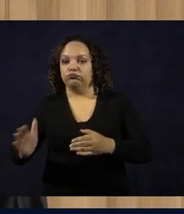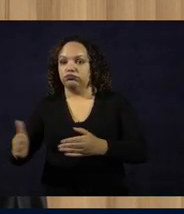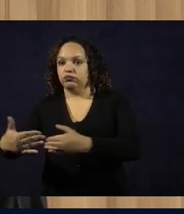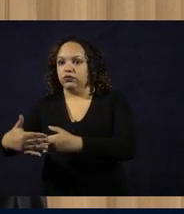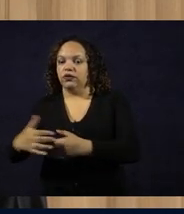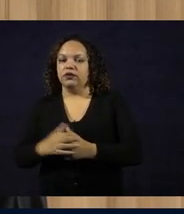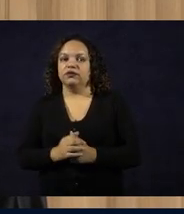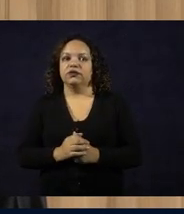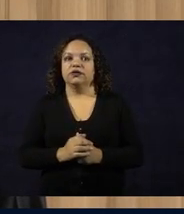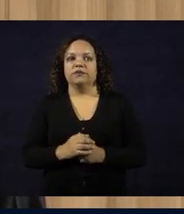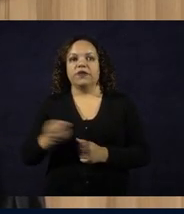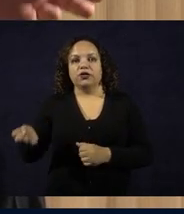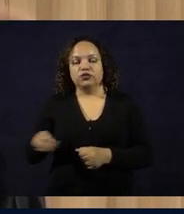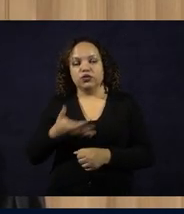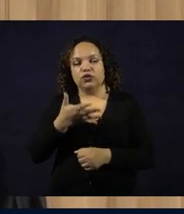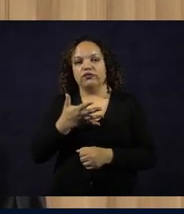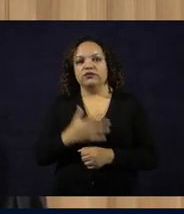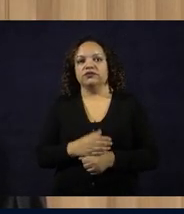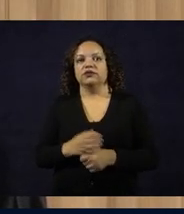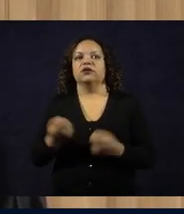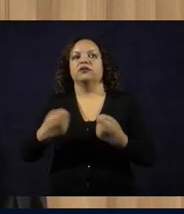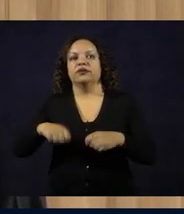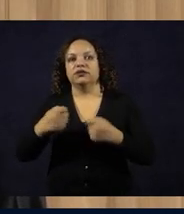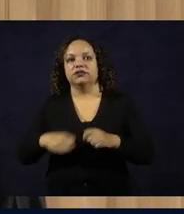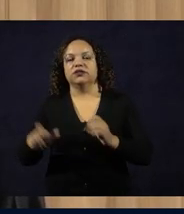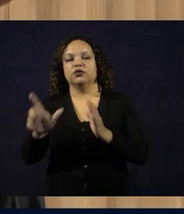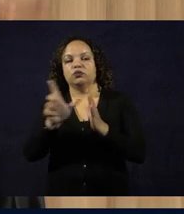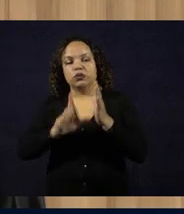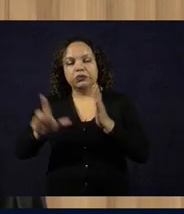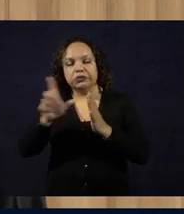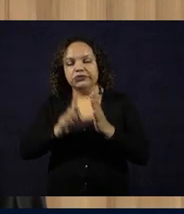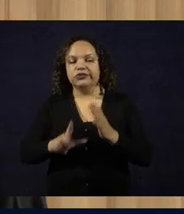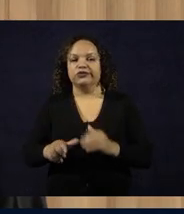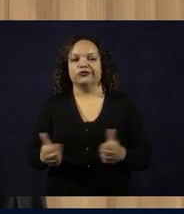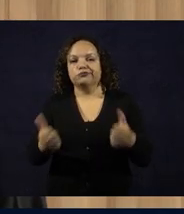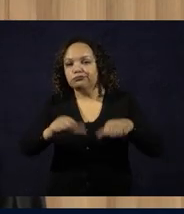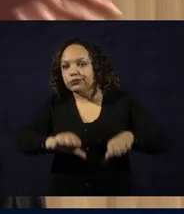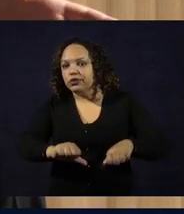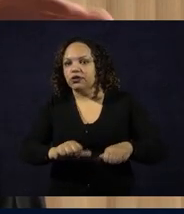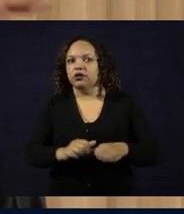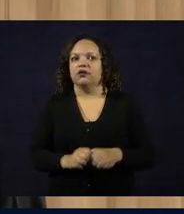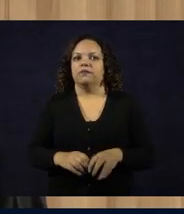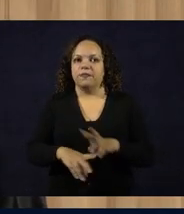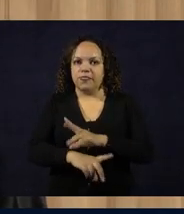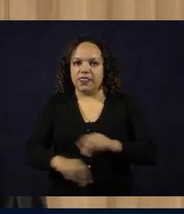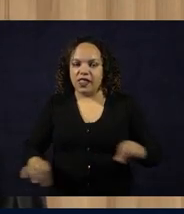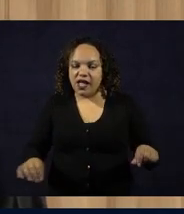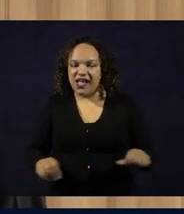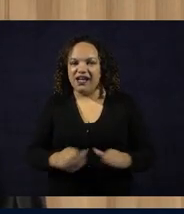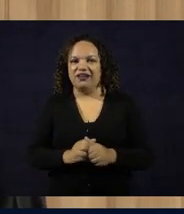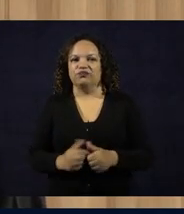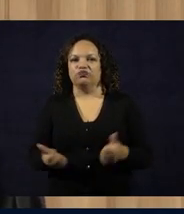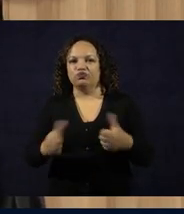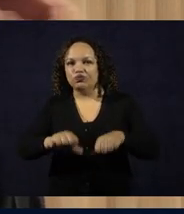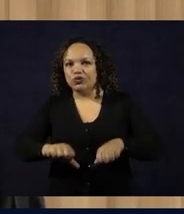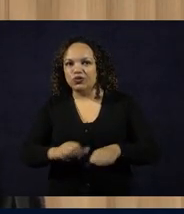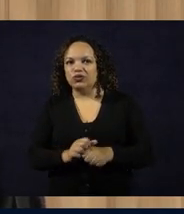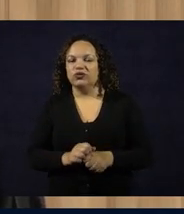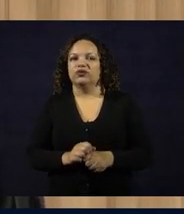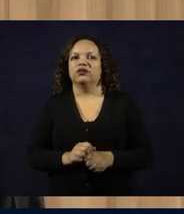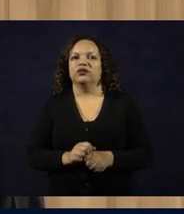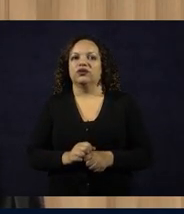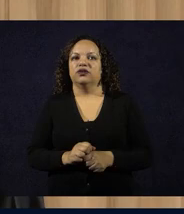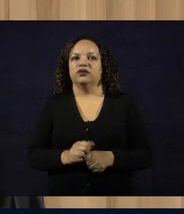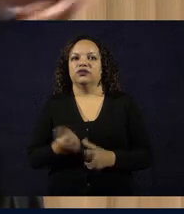as novas fronteiras elas acabam tendo uma logística Pior né é estrada de terra batida aí